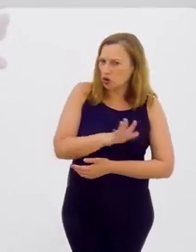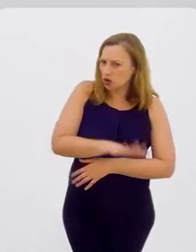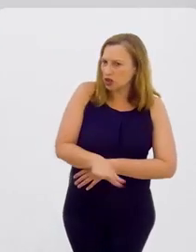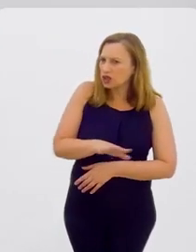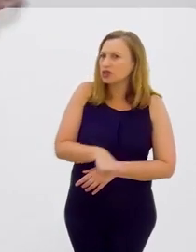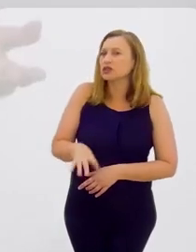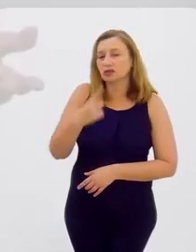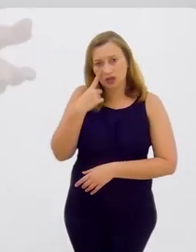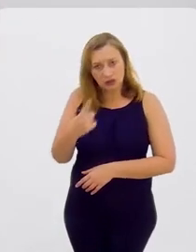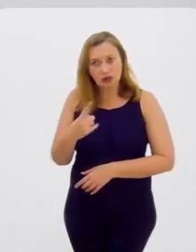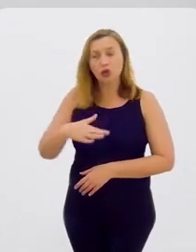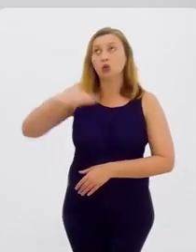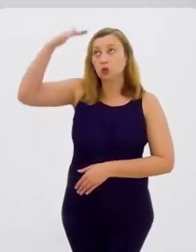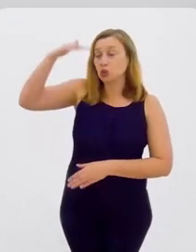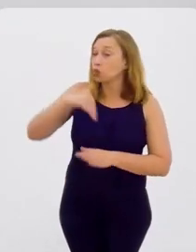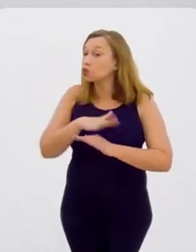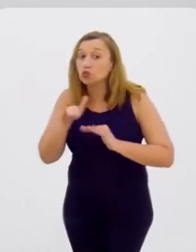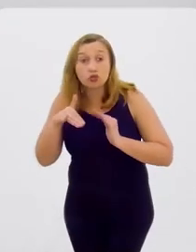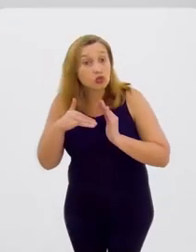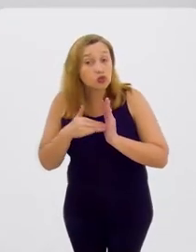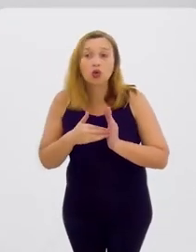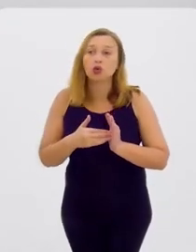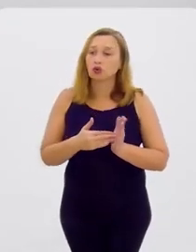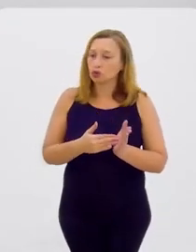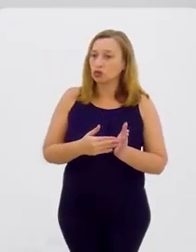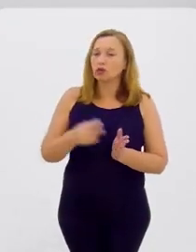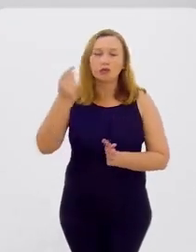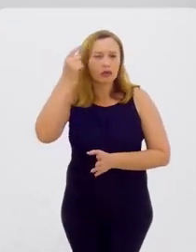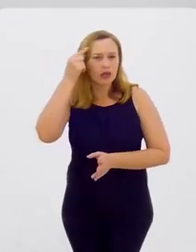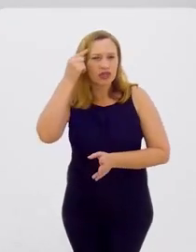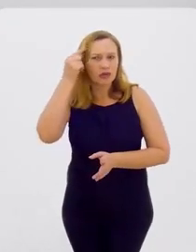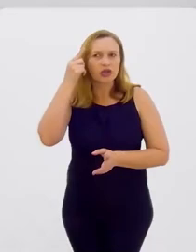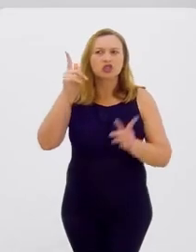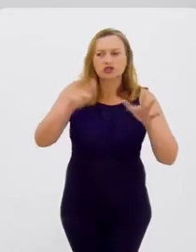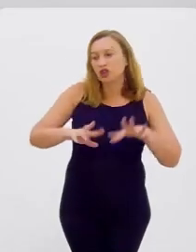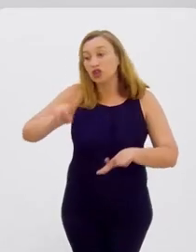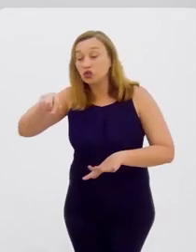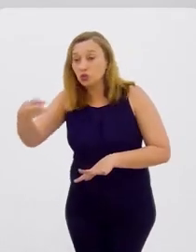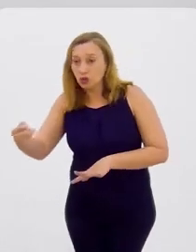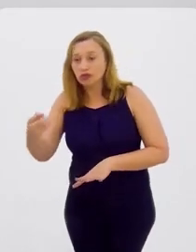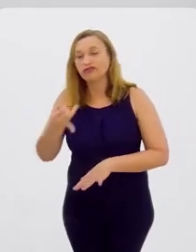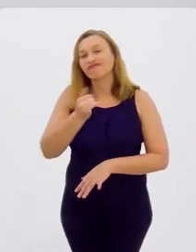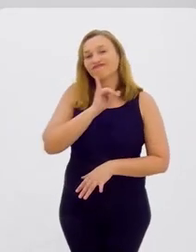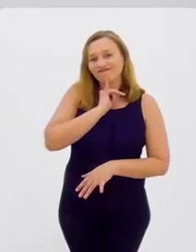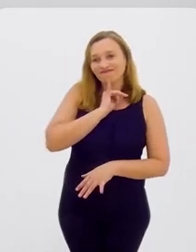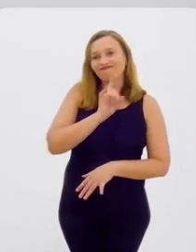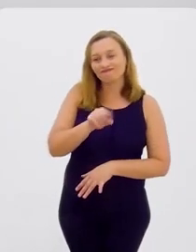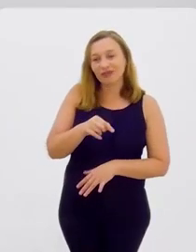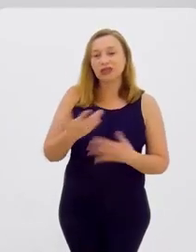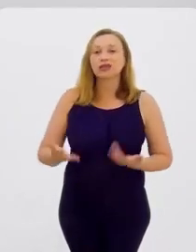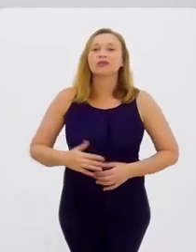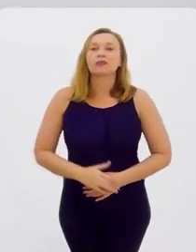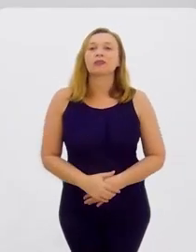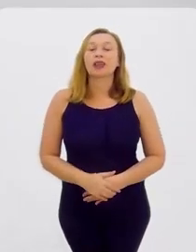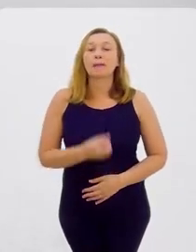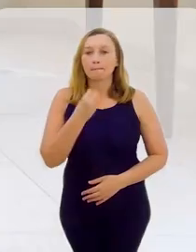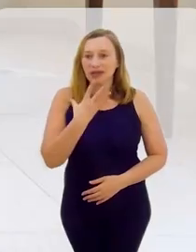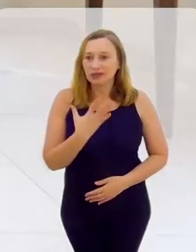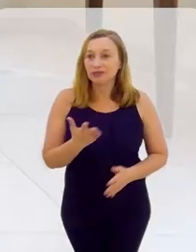com crianças, como o senhor disse, é feito com todos que diferem do pensamento dos outros, infelizmente,